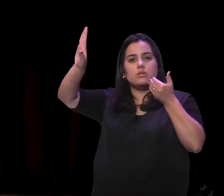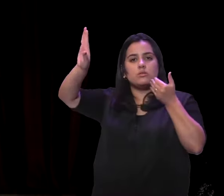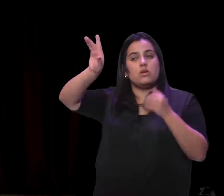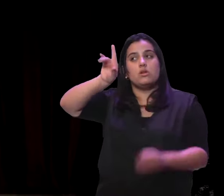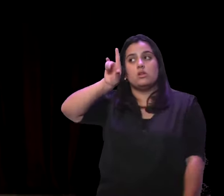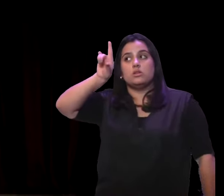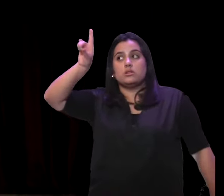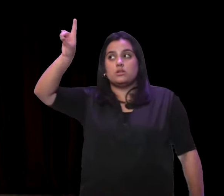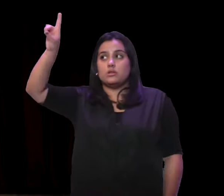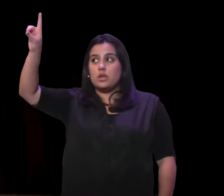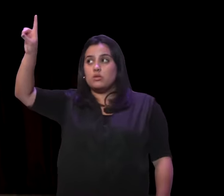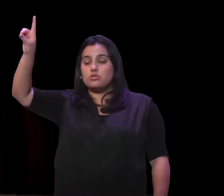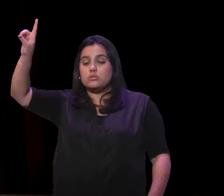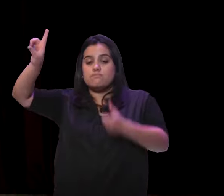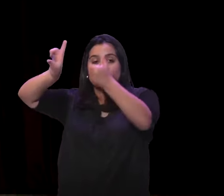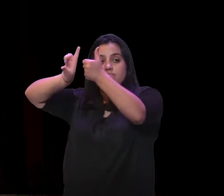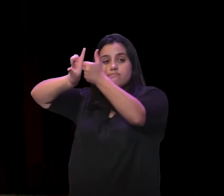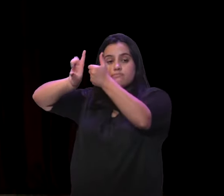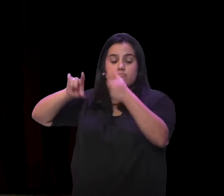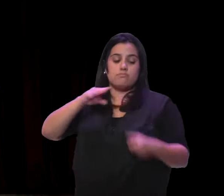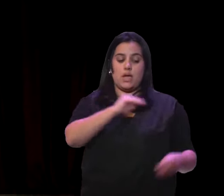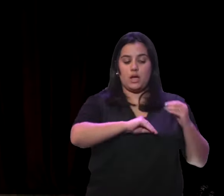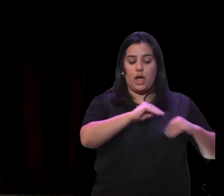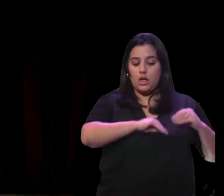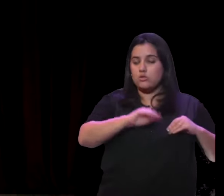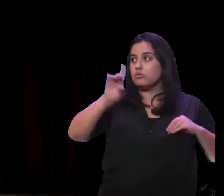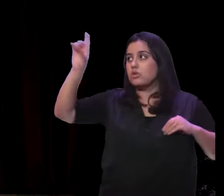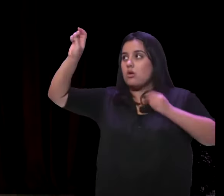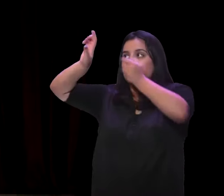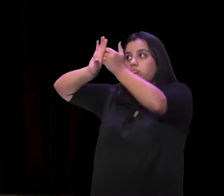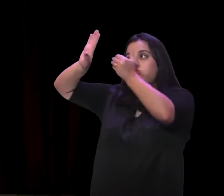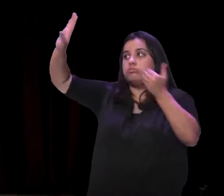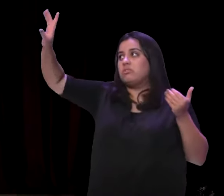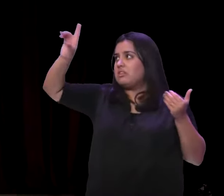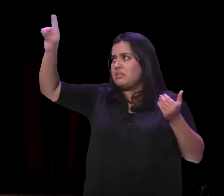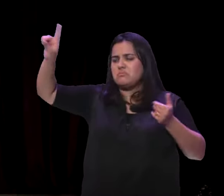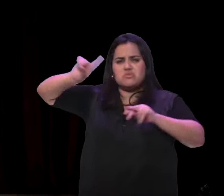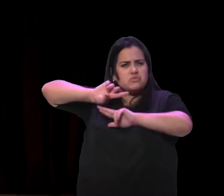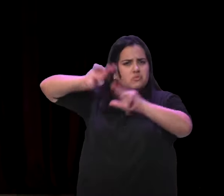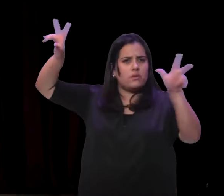Deus é separado do pecado, Deus é totalmente outro.